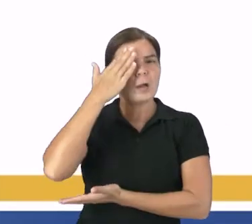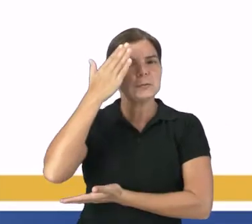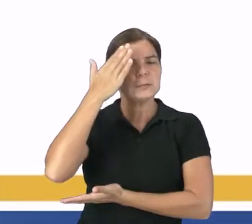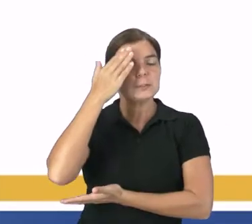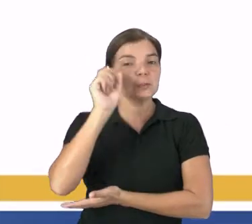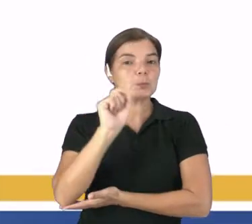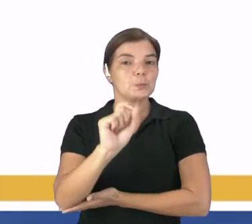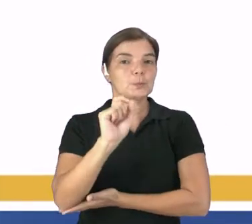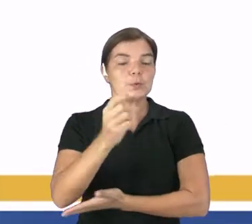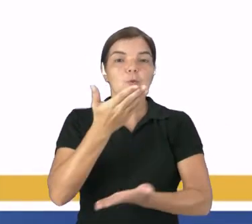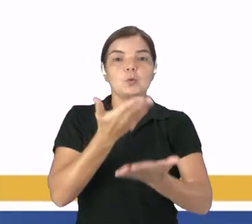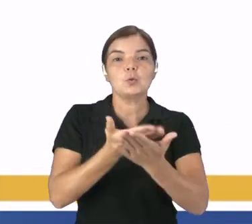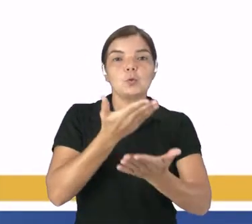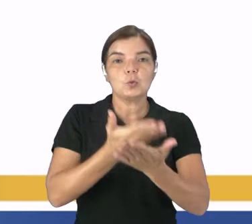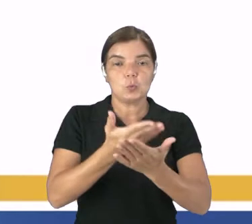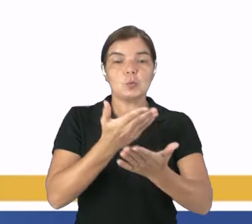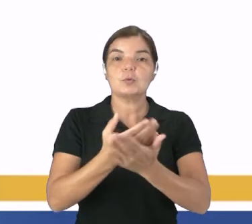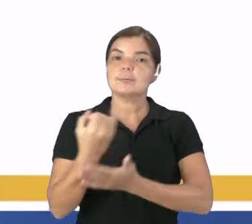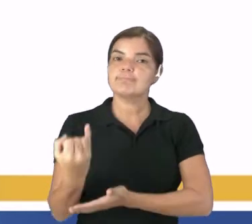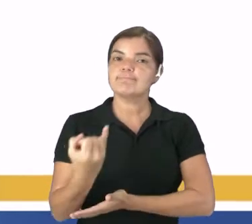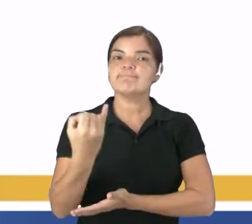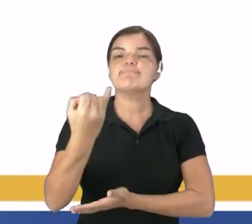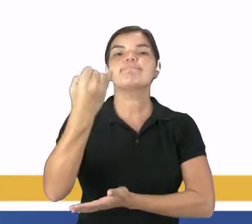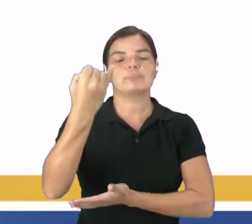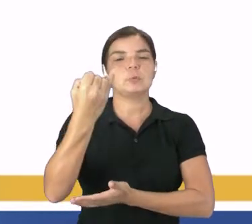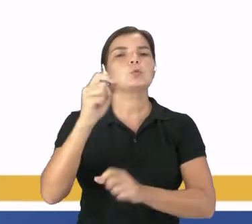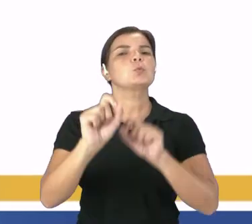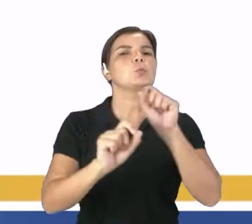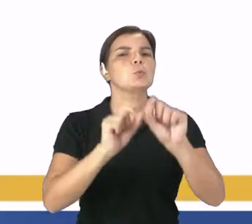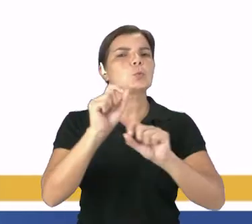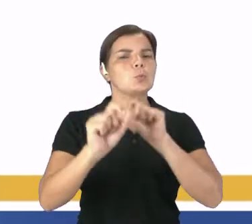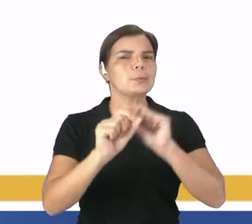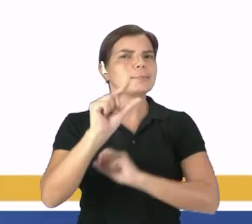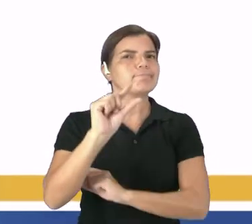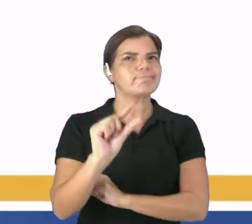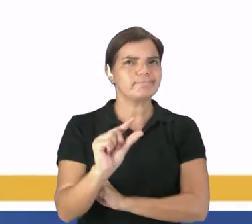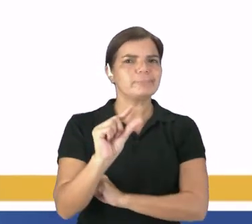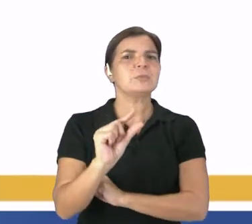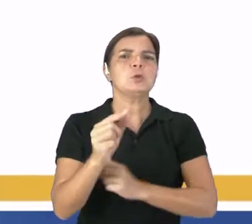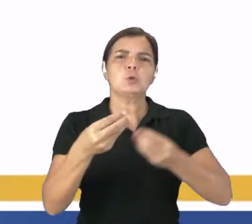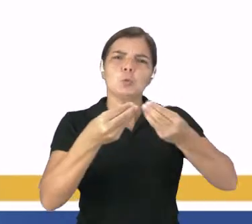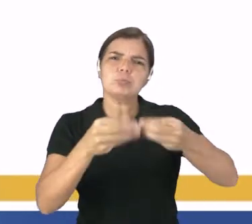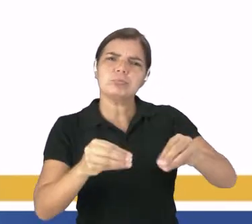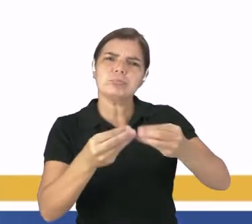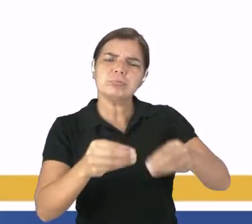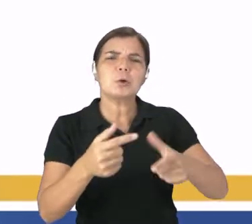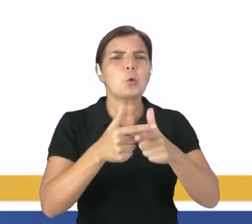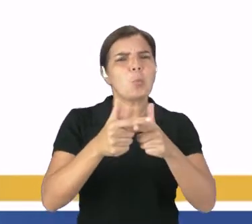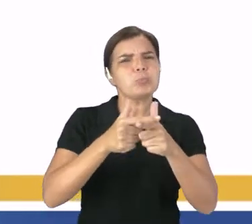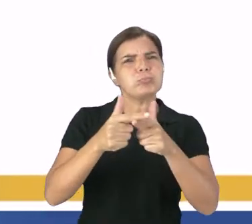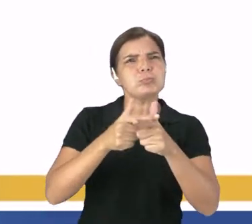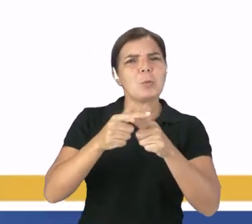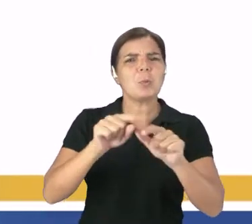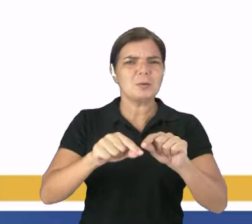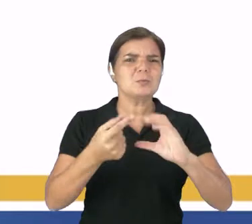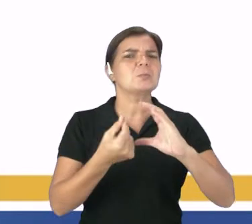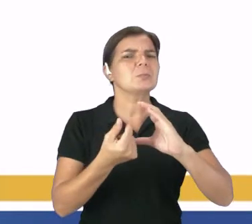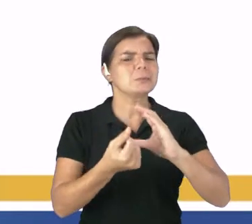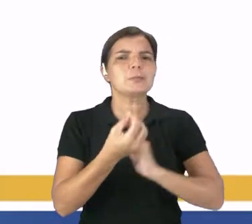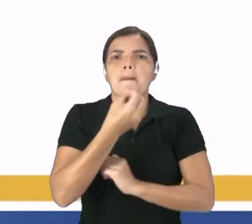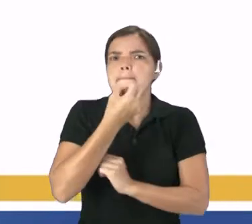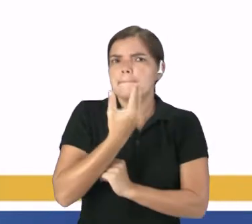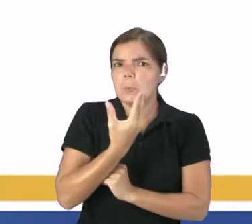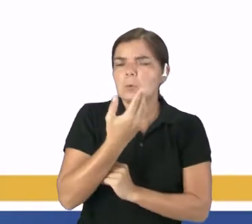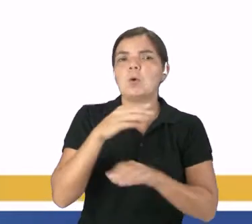a entender um pouquinho disso, vamos estudar um dos fatores que vai desencadear um pouquinho dessa crise, dessas perguntas sobre se o capitalismo